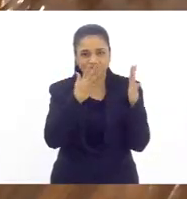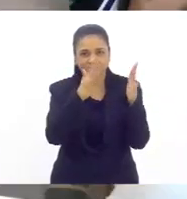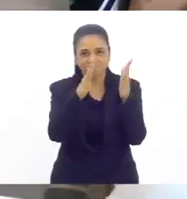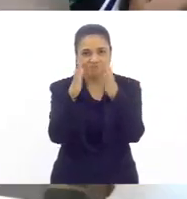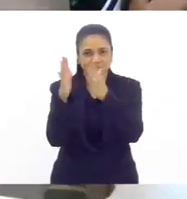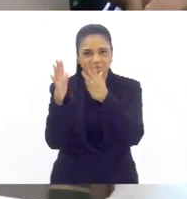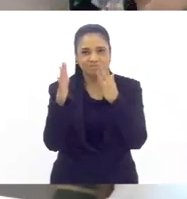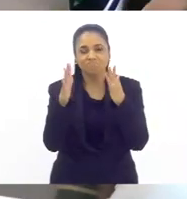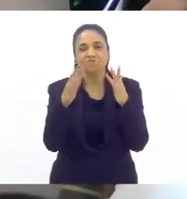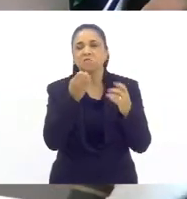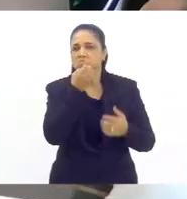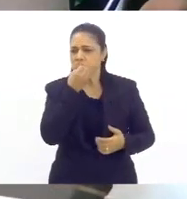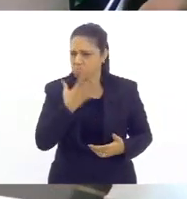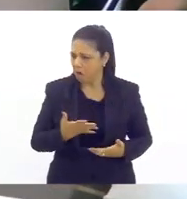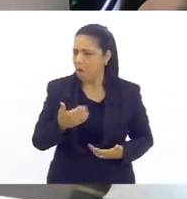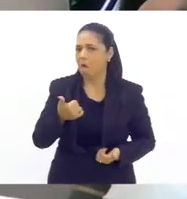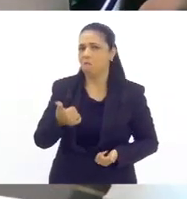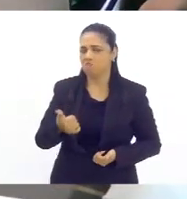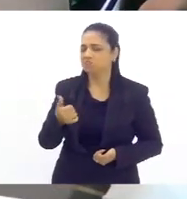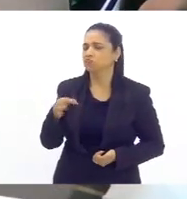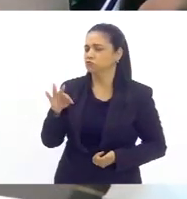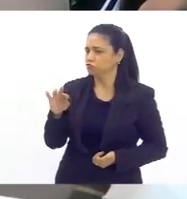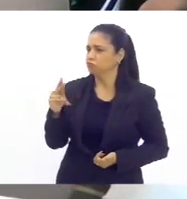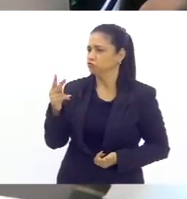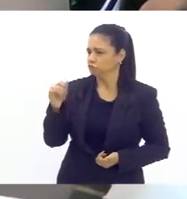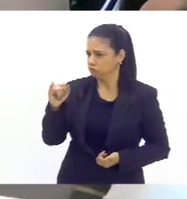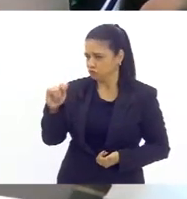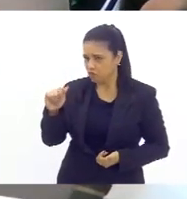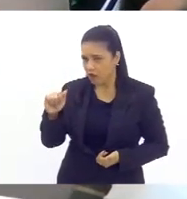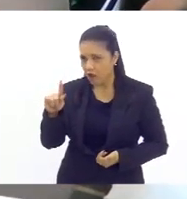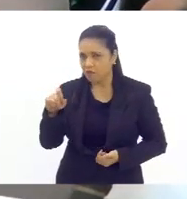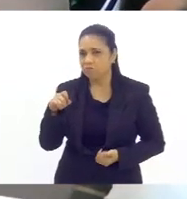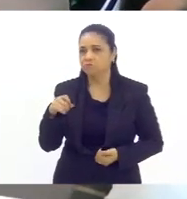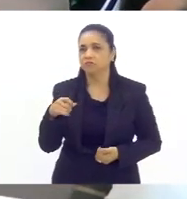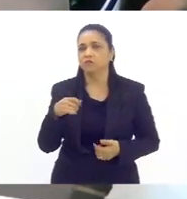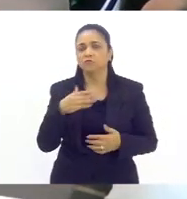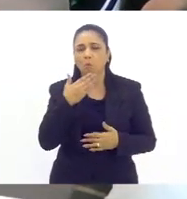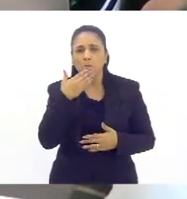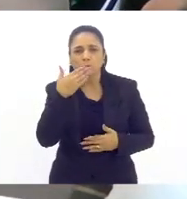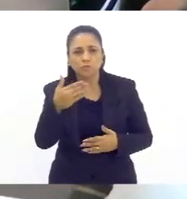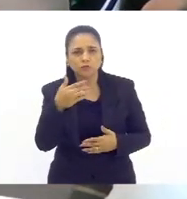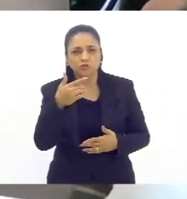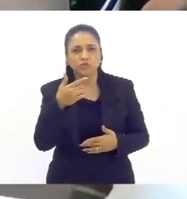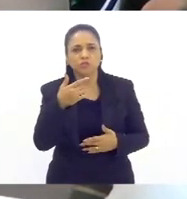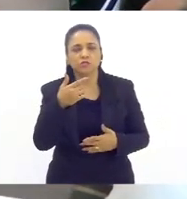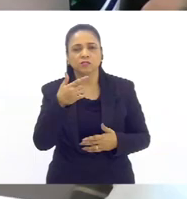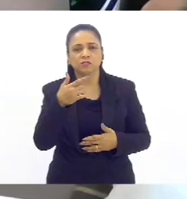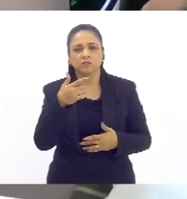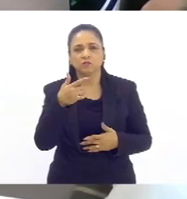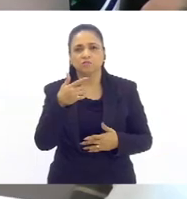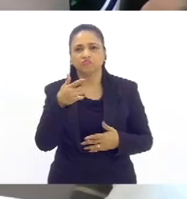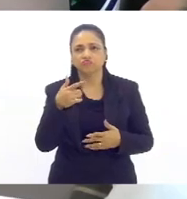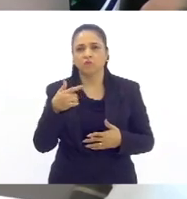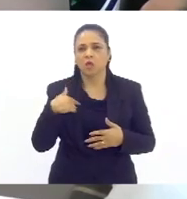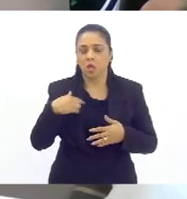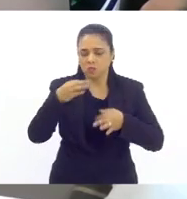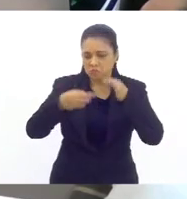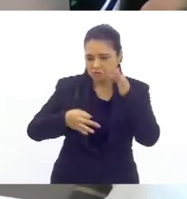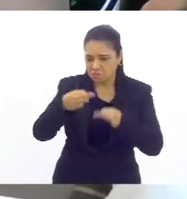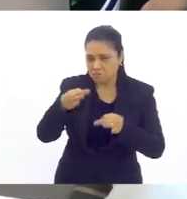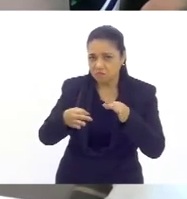muito bom Thiago muito bom eu vou depois pedir para alguns dos nossos da área jurídica o Ministério Público